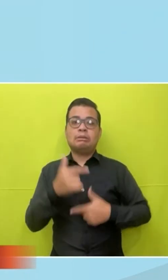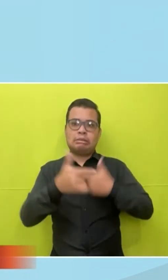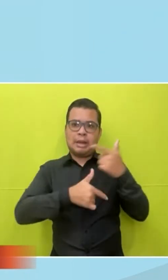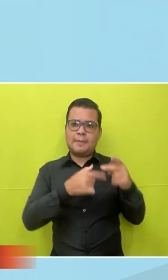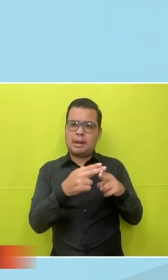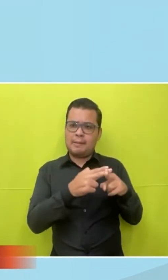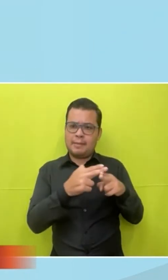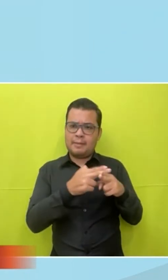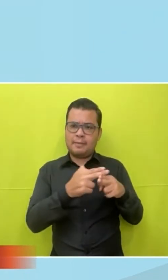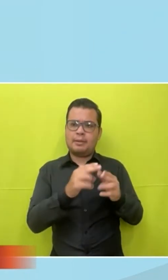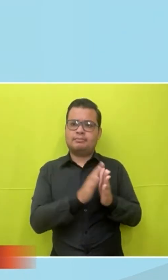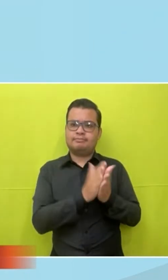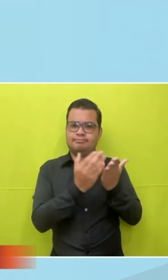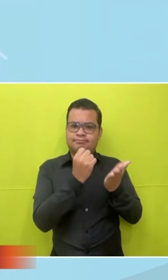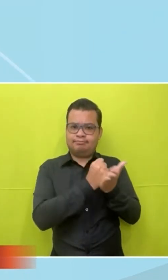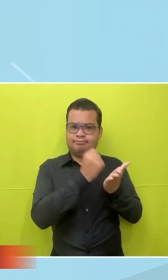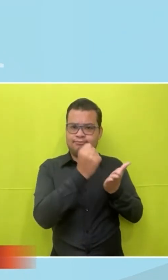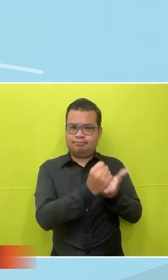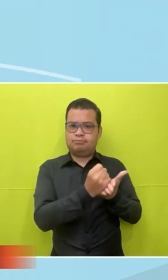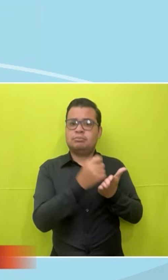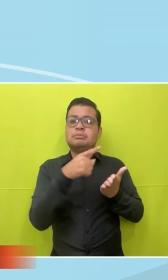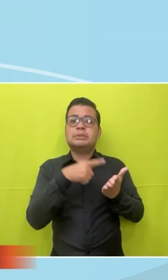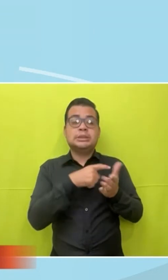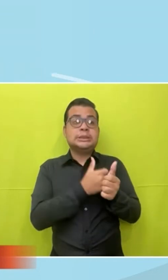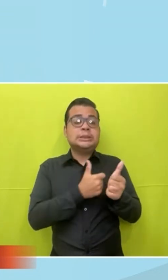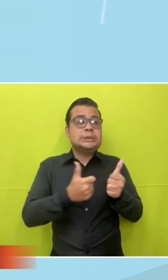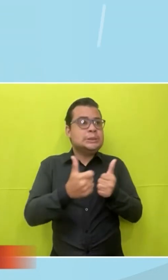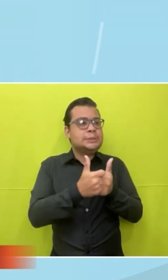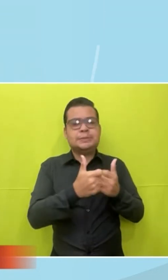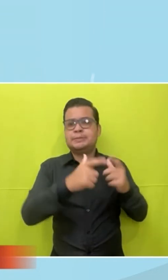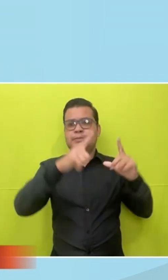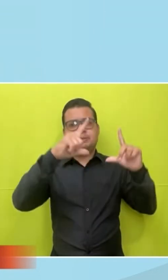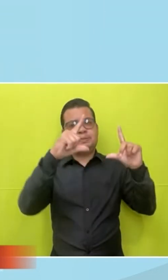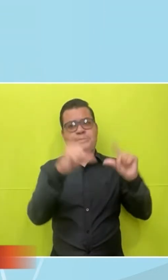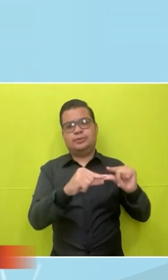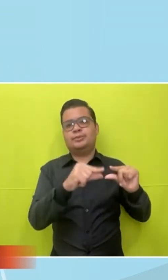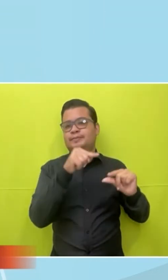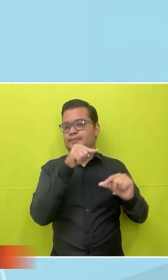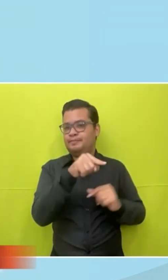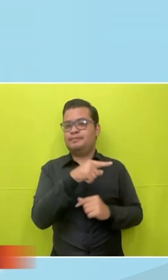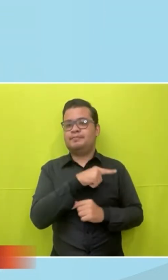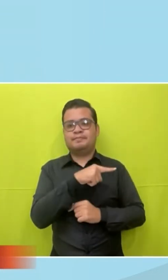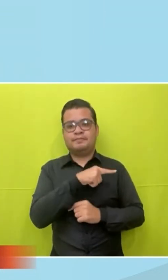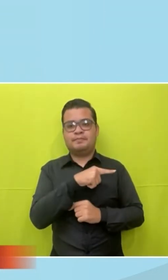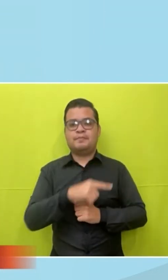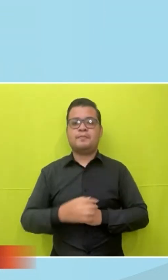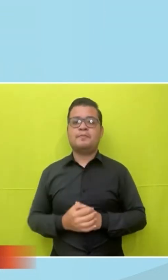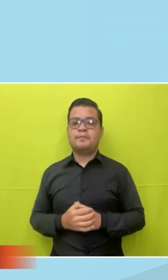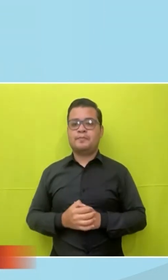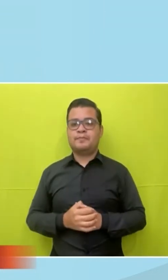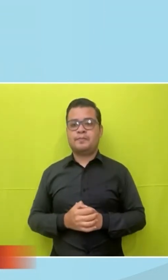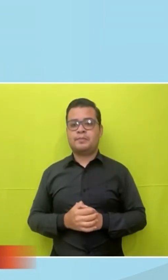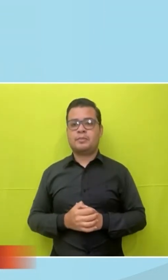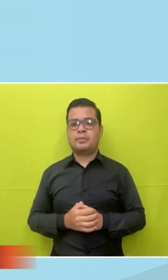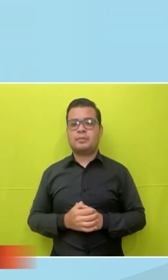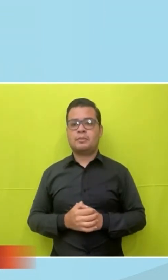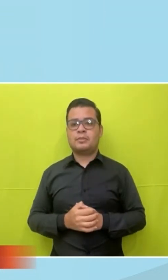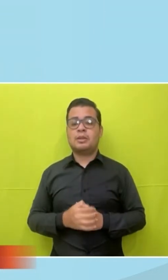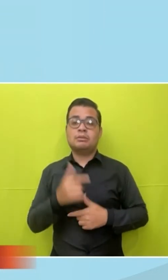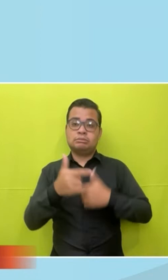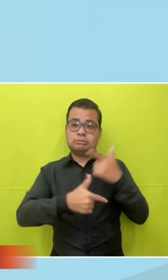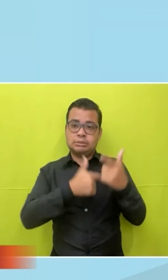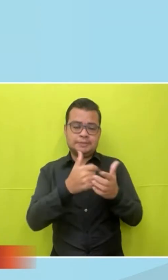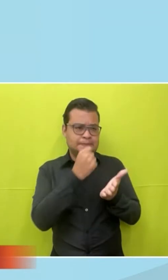assinada no Brasil tem perdido protagonismo e espaço no mercado de trabalho. A participação dessa modalidade